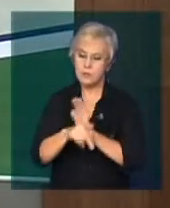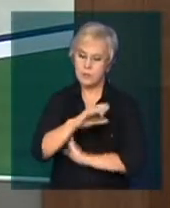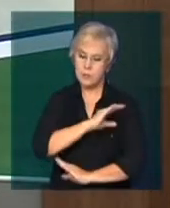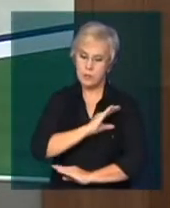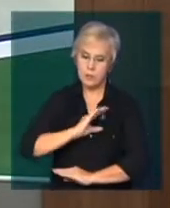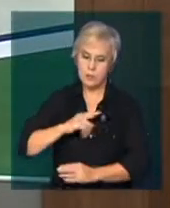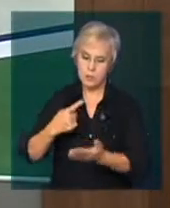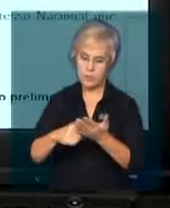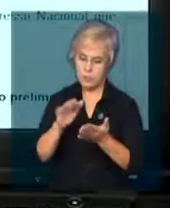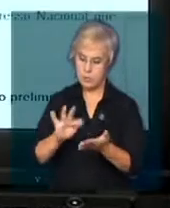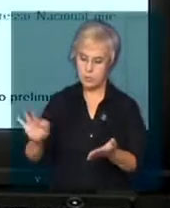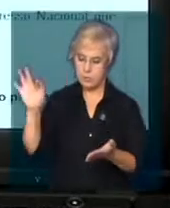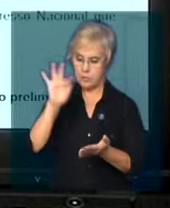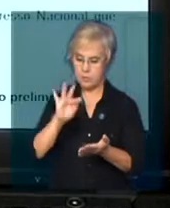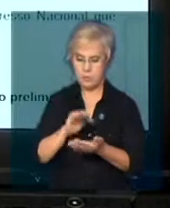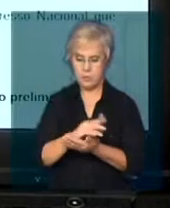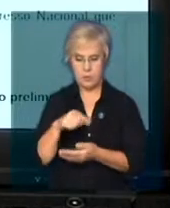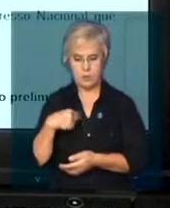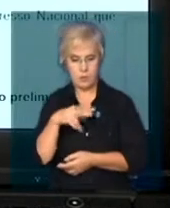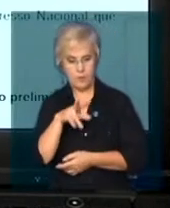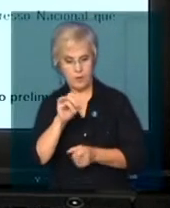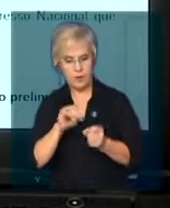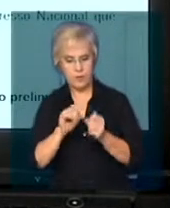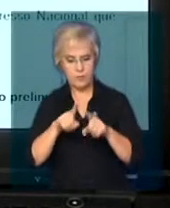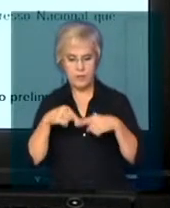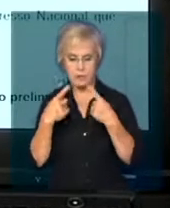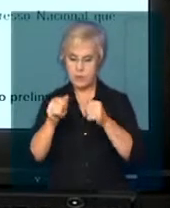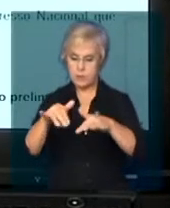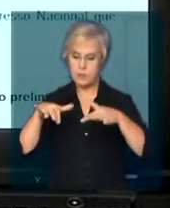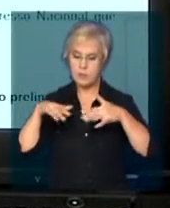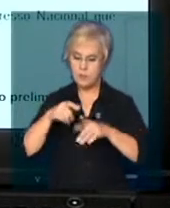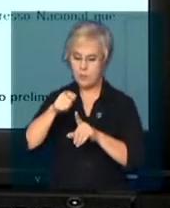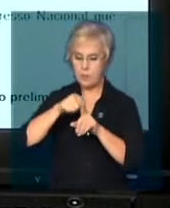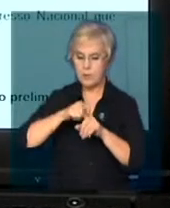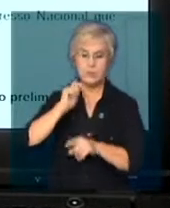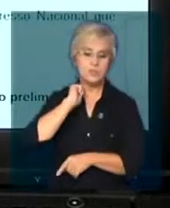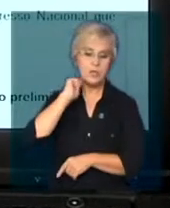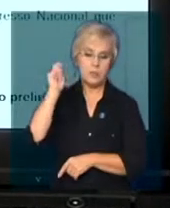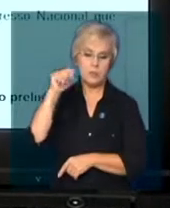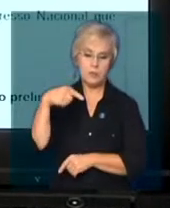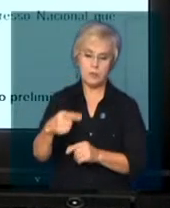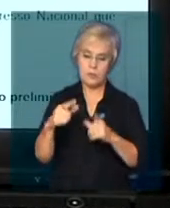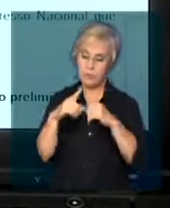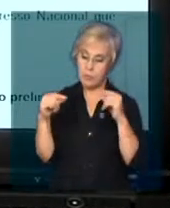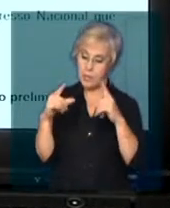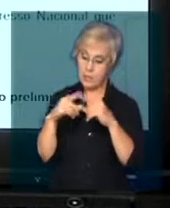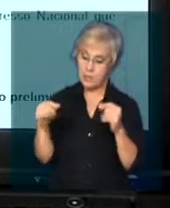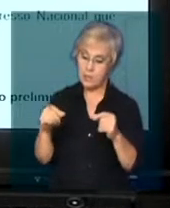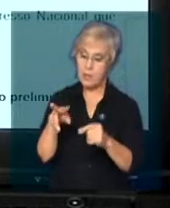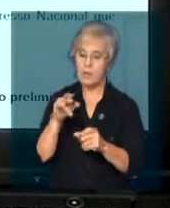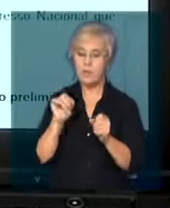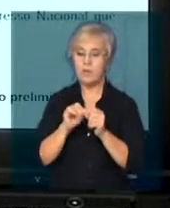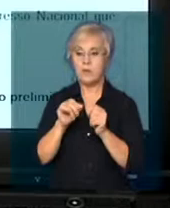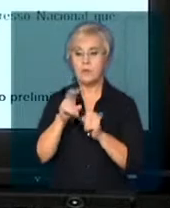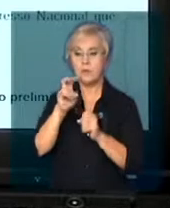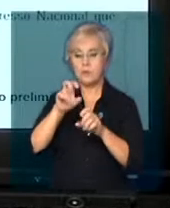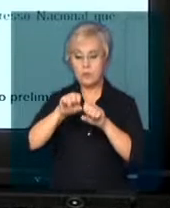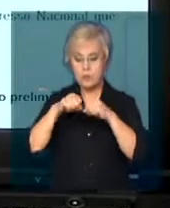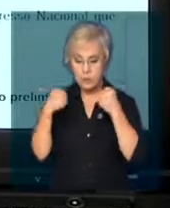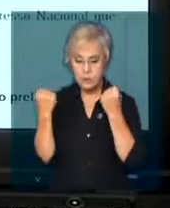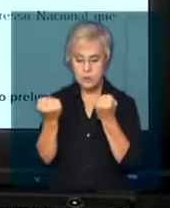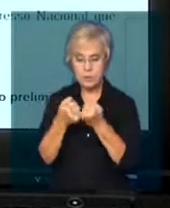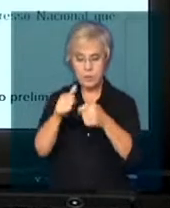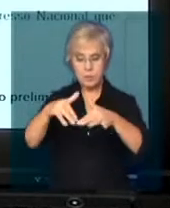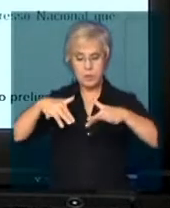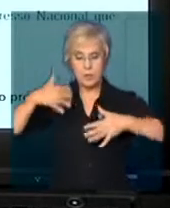Pacto Federativo. Nós faremos audiências públicas ao longo do mês de abril em Brasília. Faremos 5 seminários